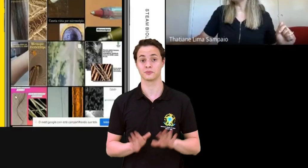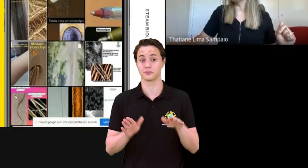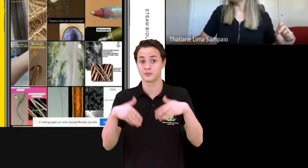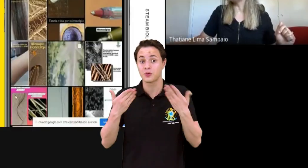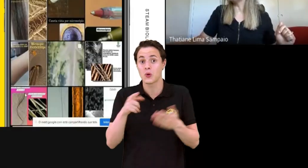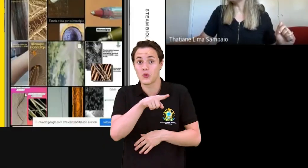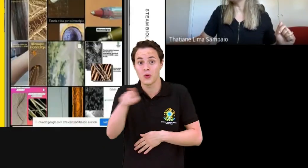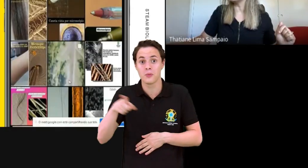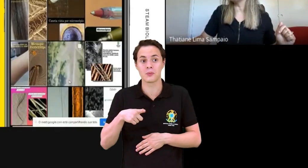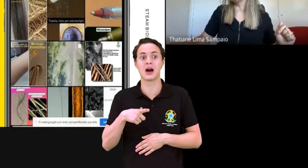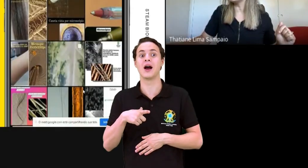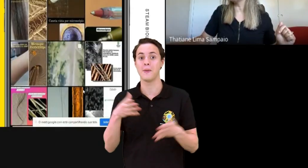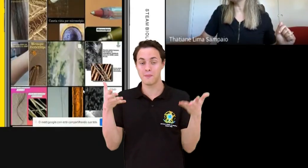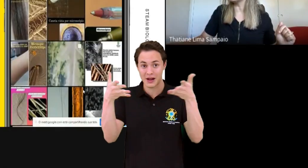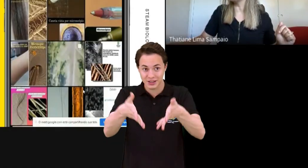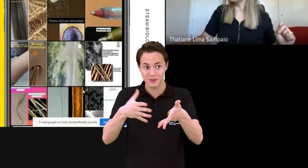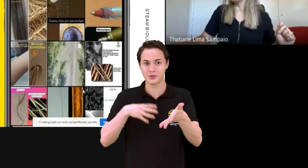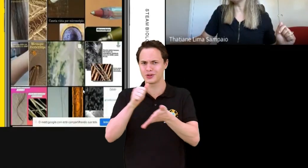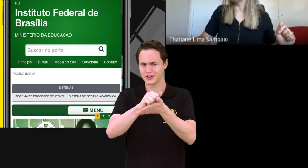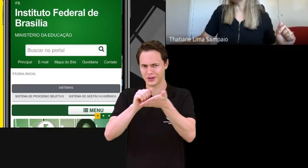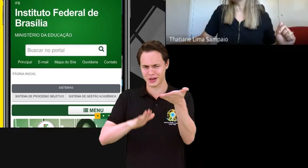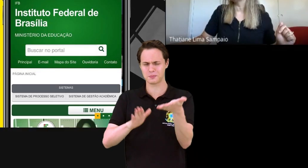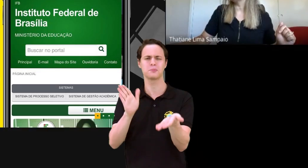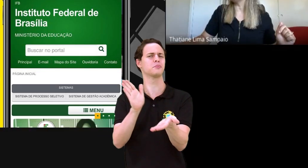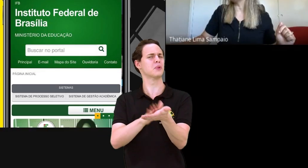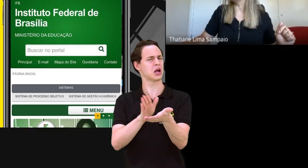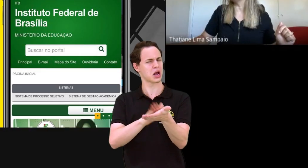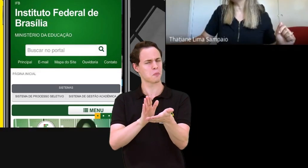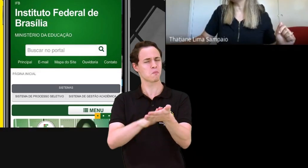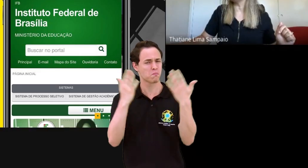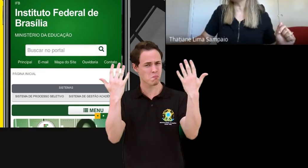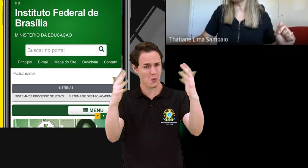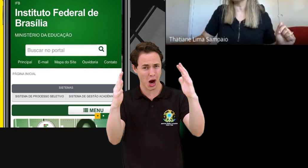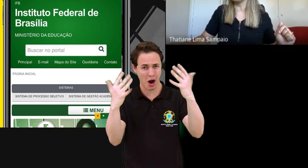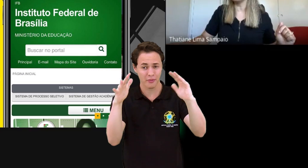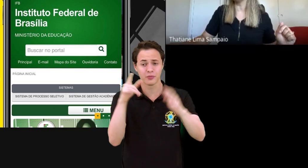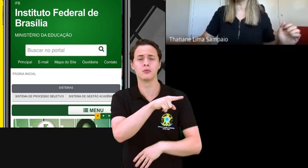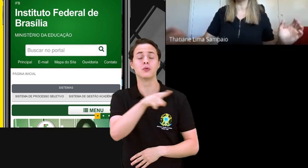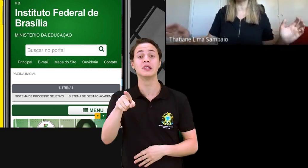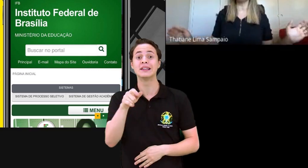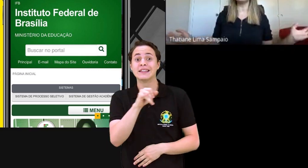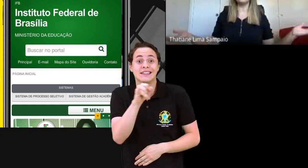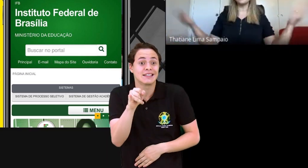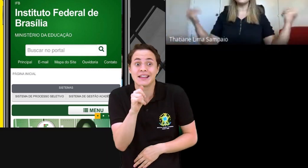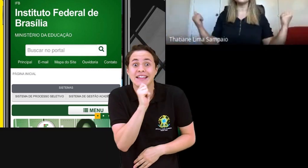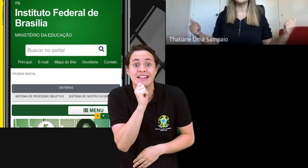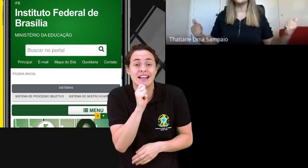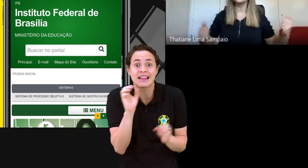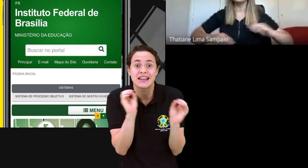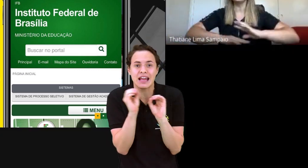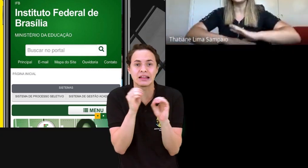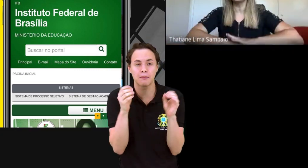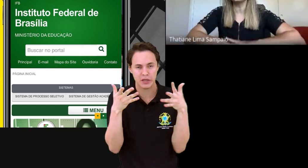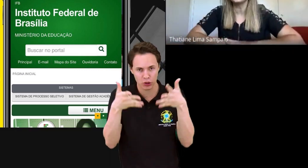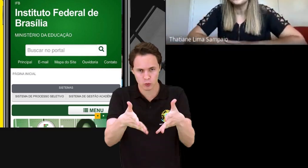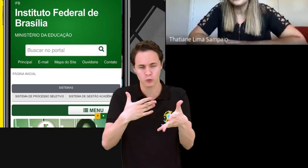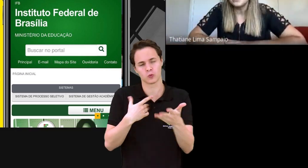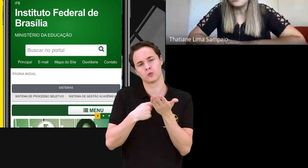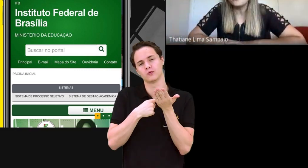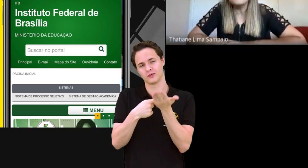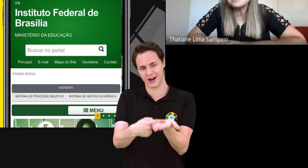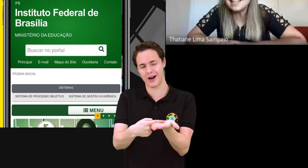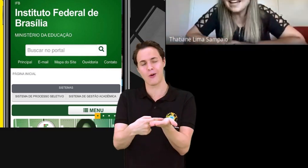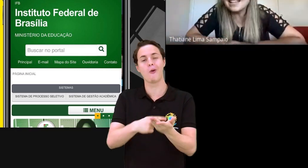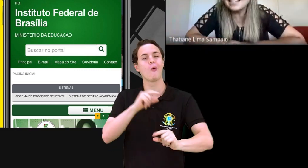Então, para quem participou da atividade, está de parabéns. E para quem ainda não teve condição de participar, estão todos convidados